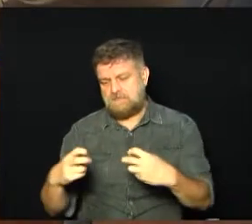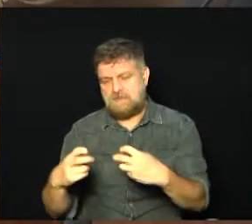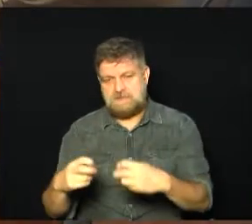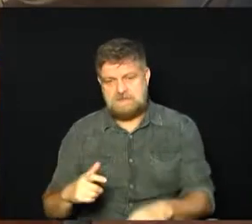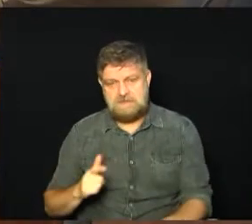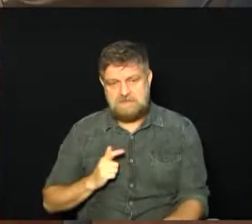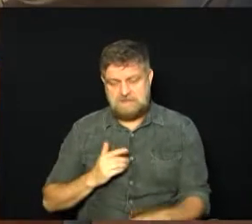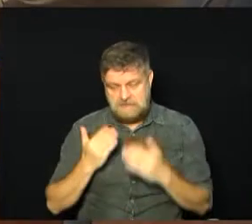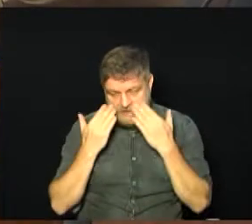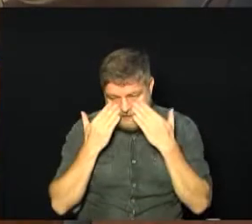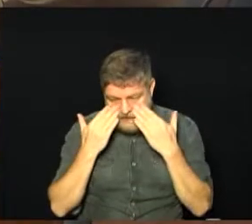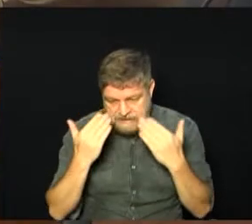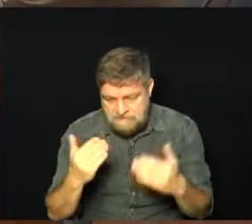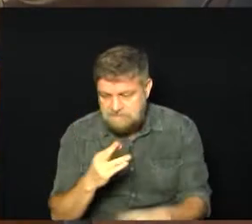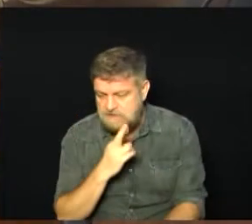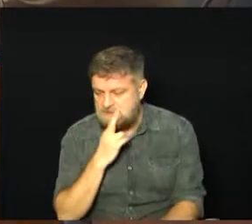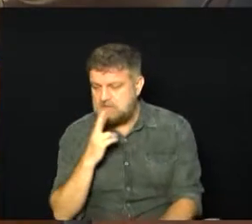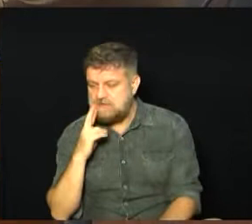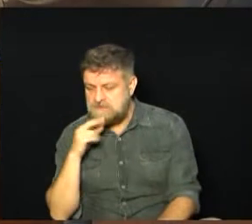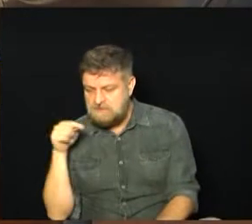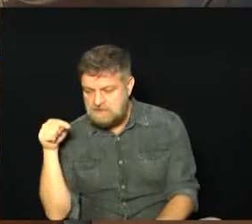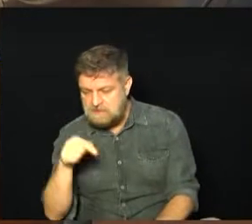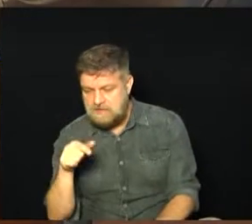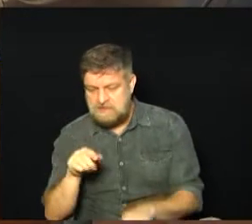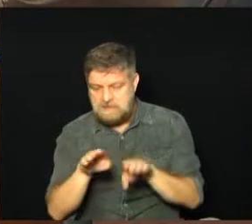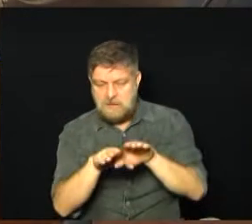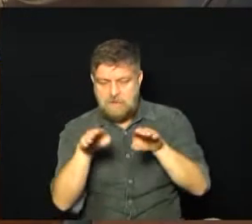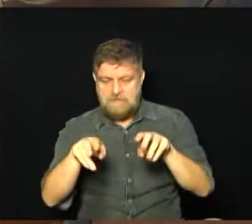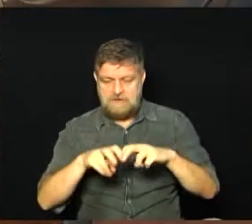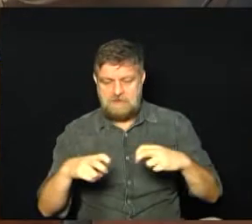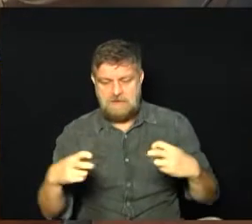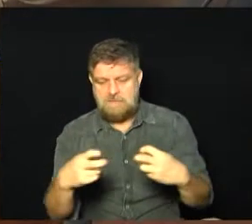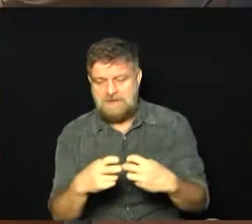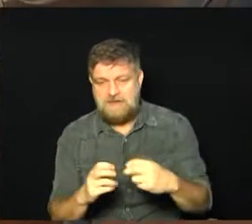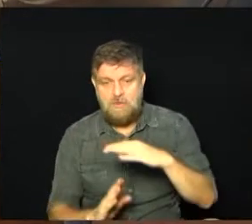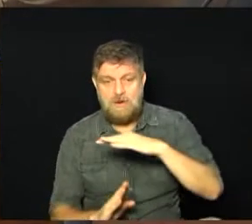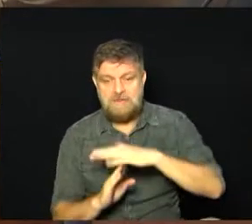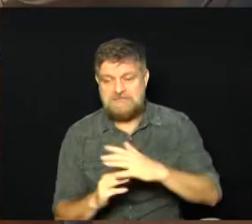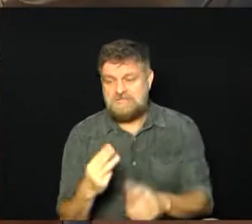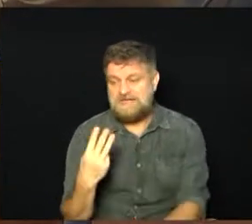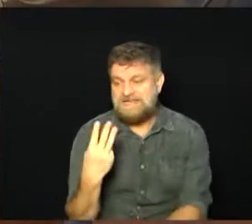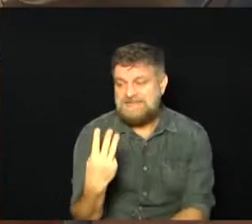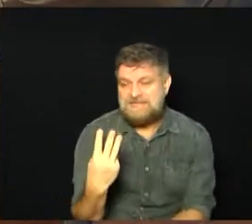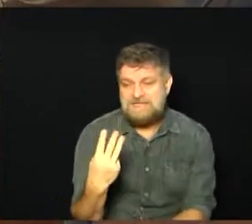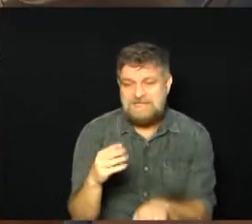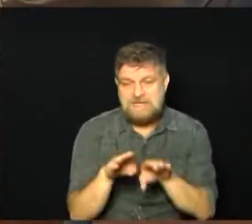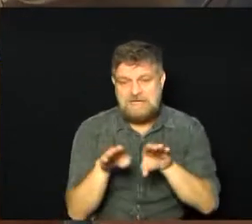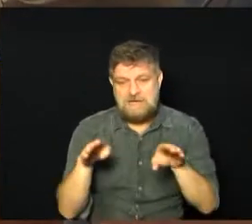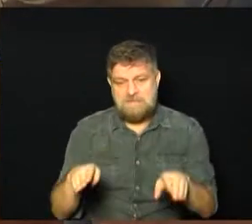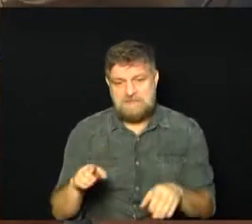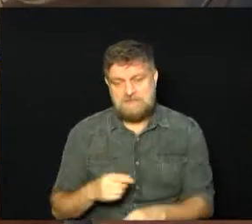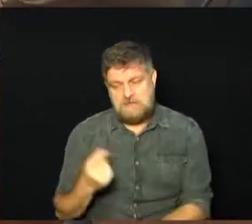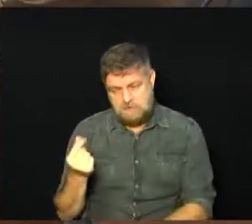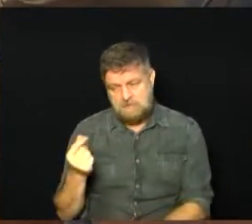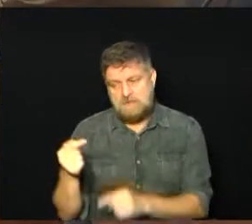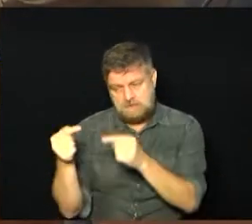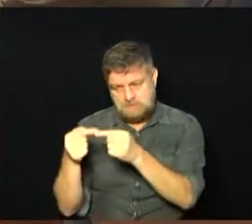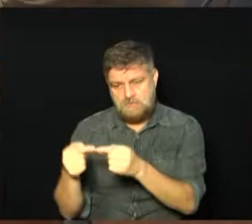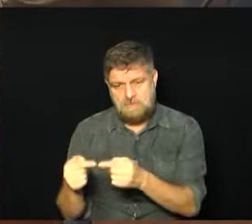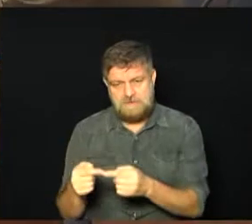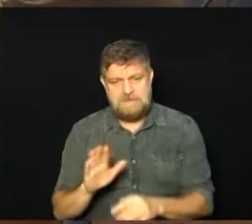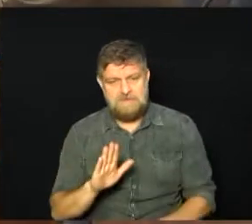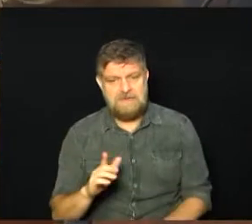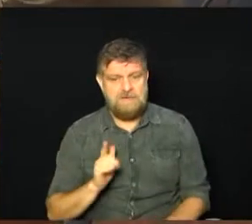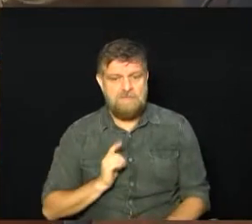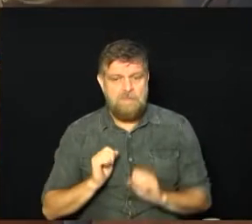da frente daquele estabelecimento comercial e não vai ser maior que isso, por isso que não... Acho que o preço é compatível. Então, mas em vez de cobrar a